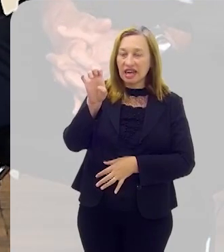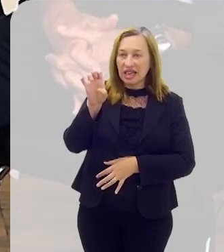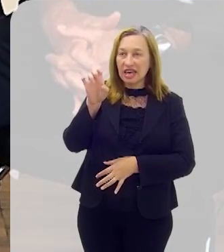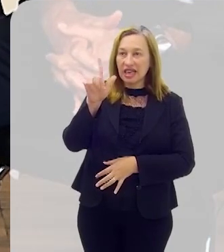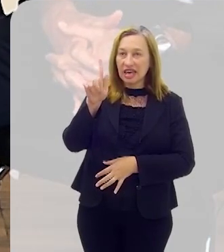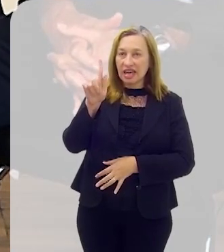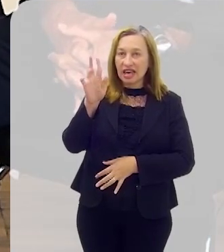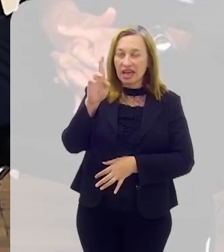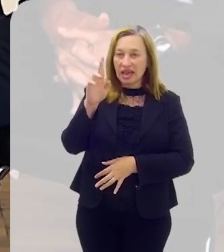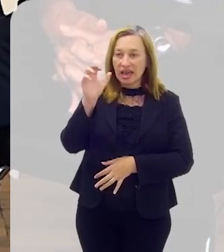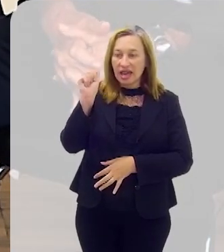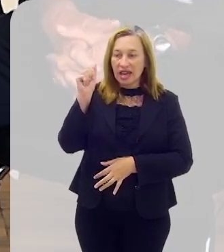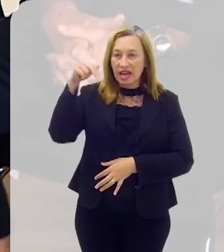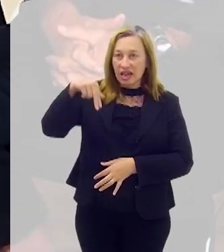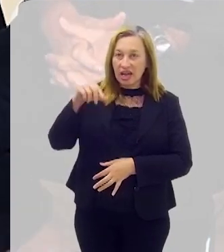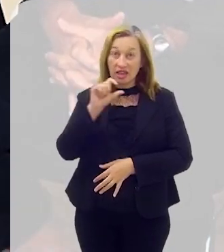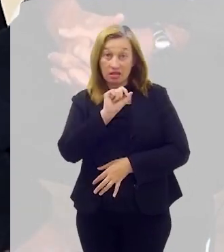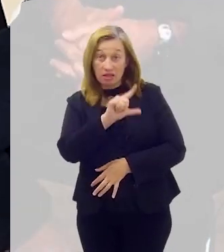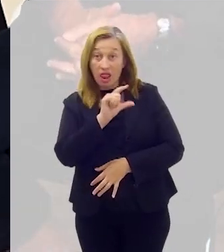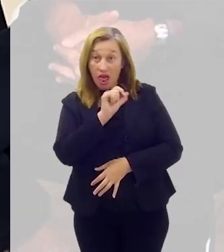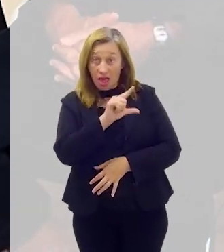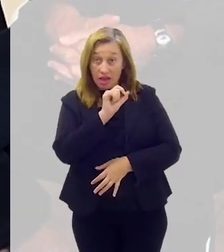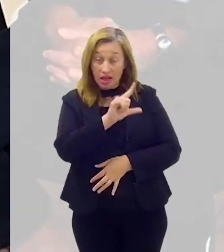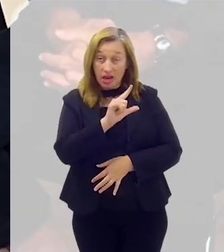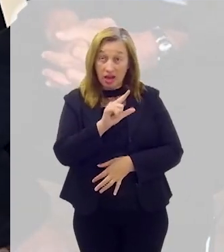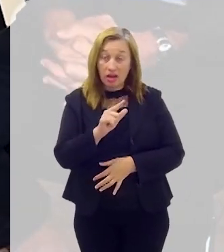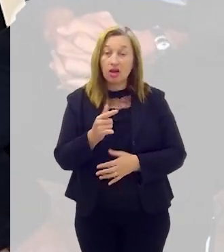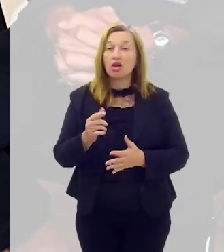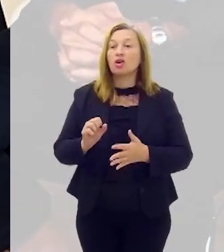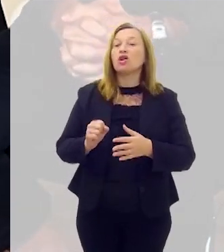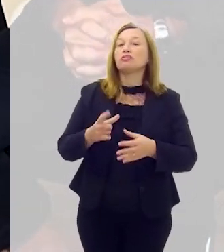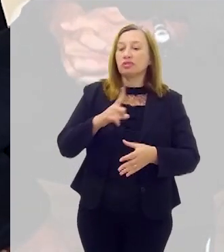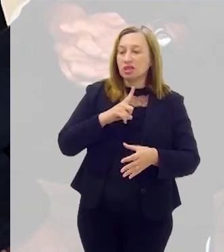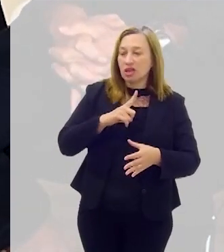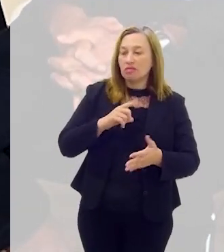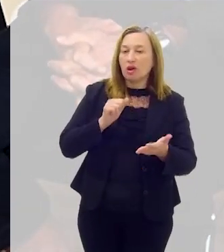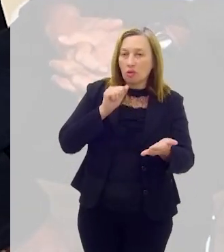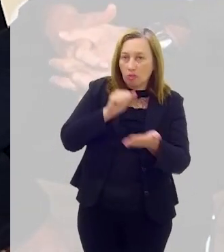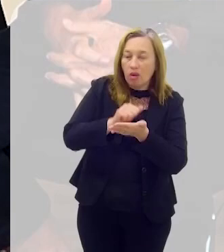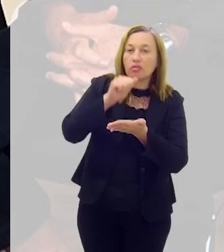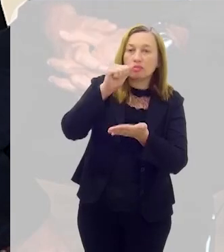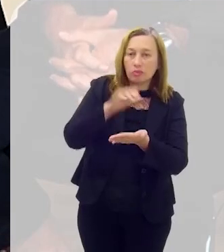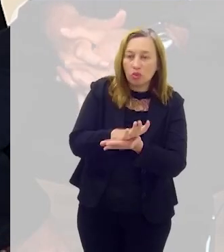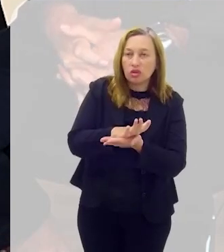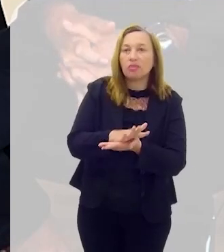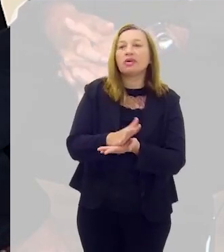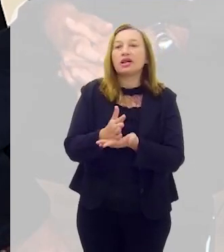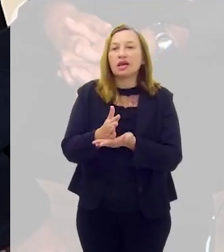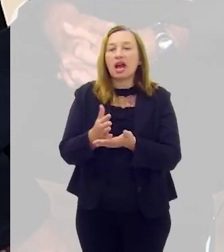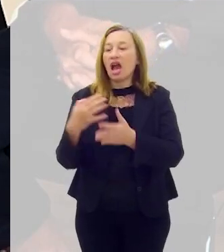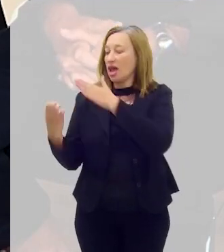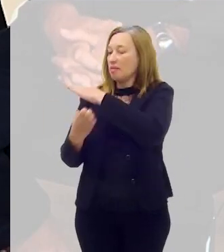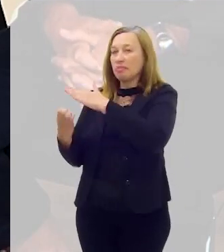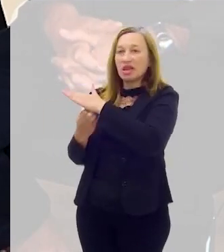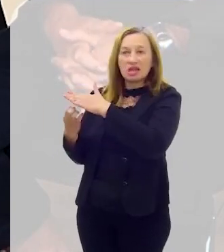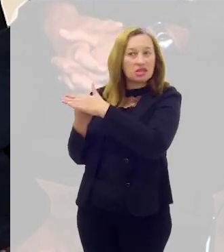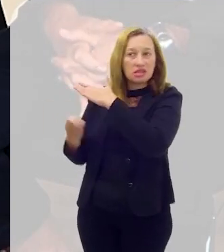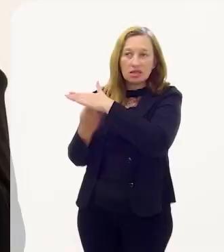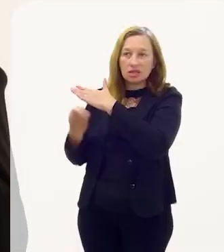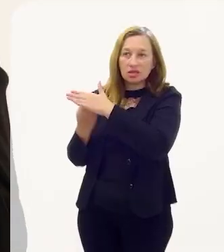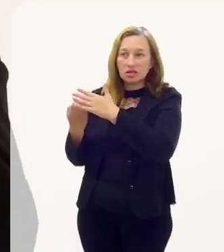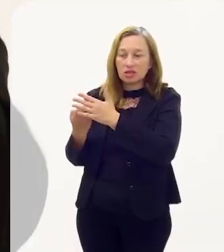tivemos uma situação, o Supremo Tribunal Federal tendo que aplicar e multa, e a empresa, inclusive, sequer